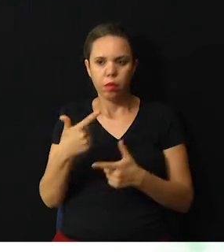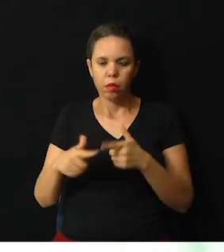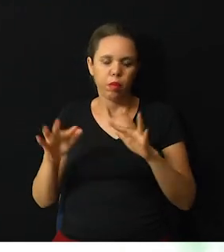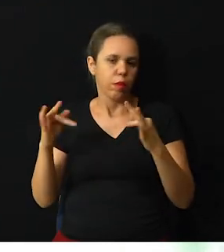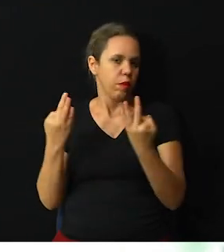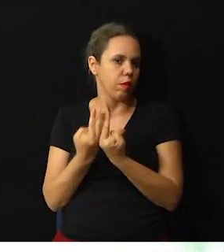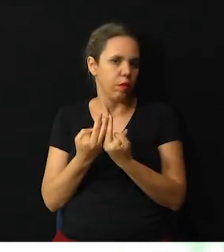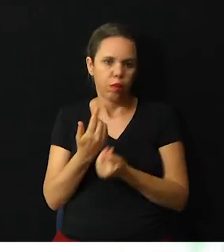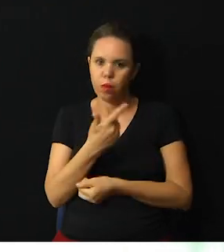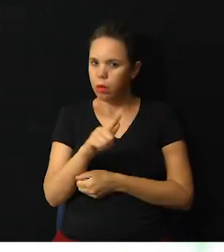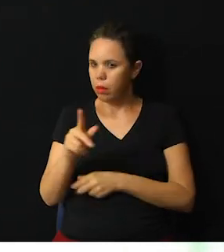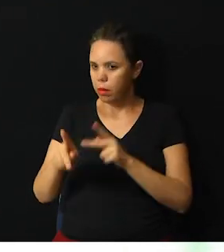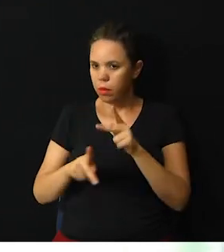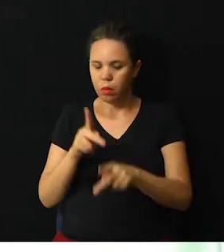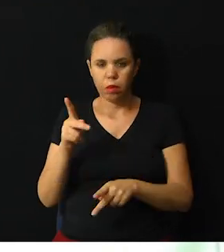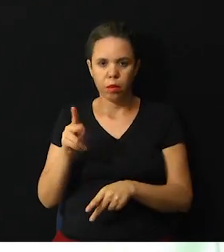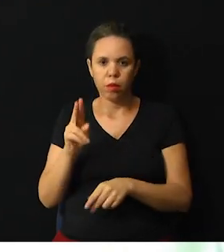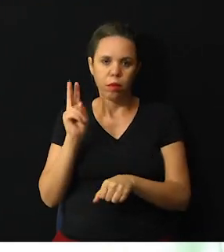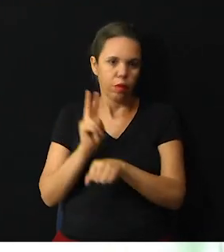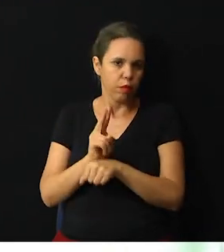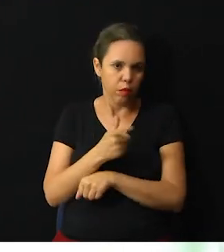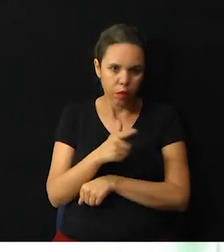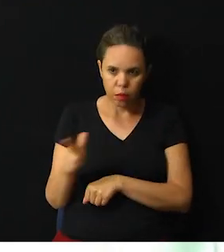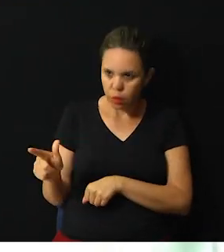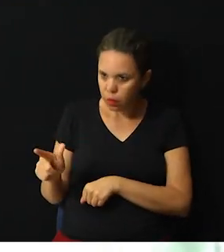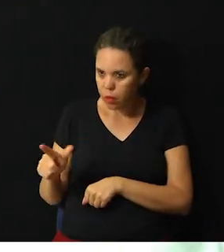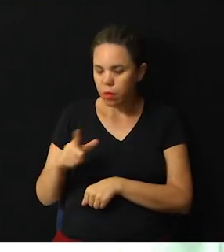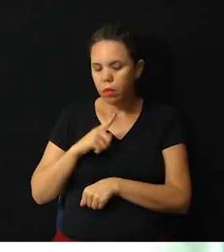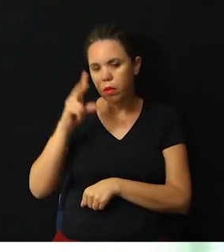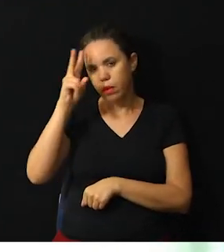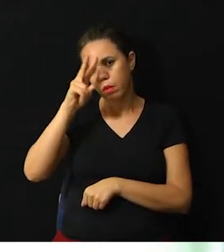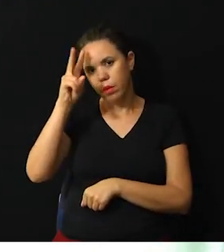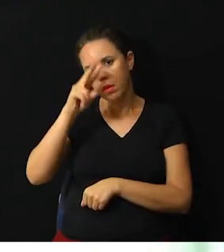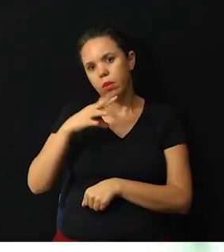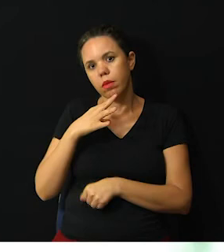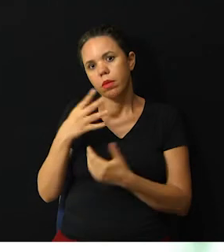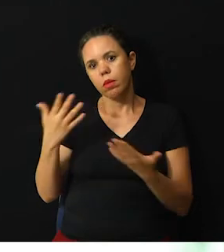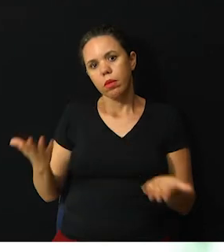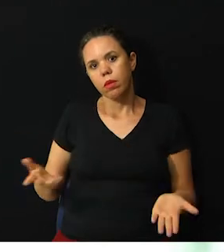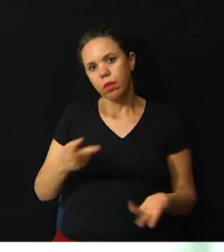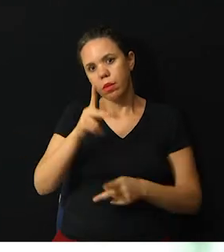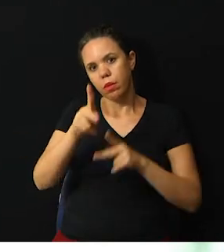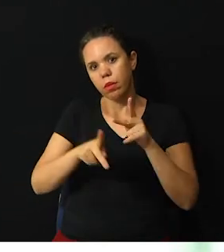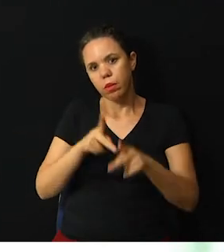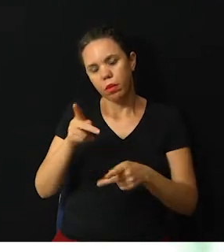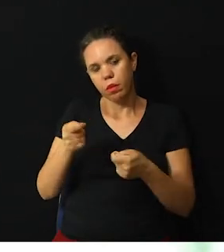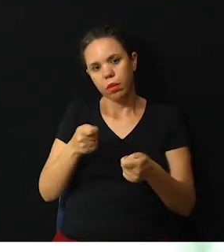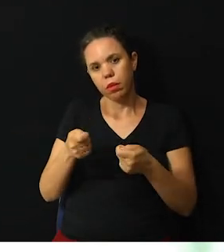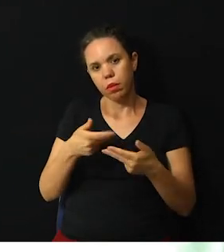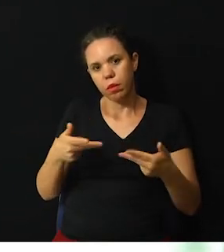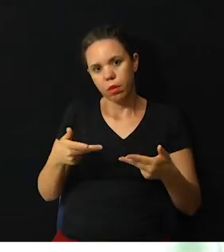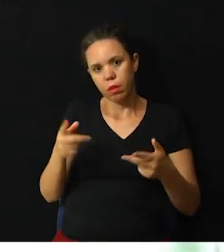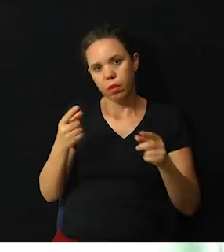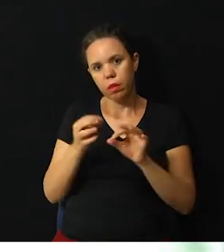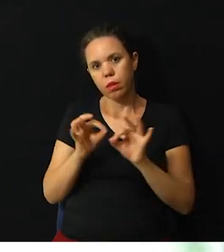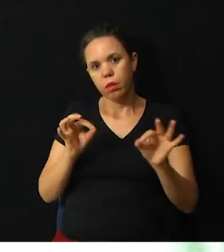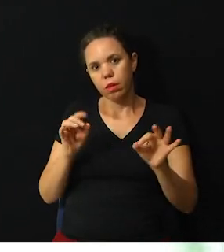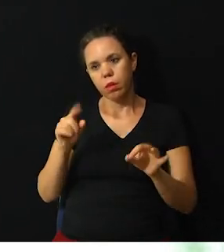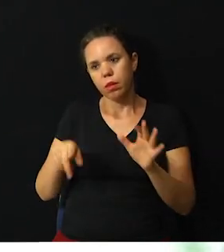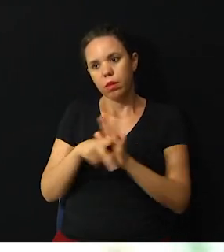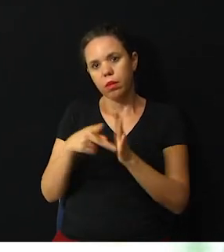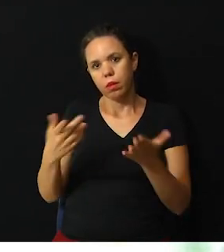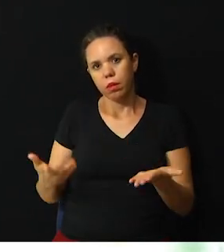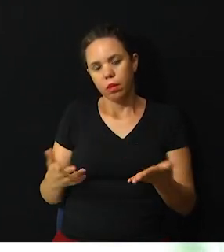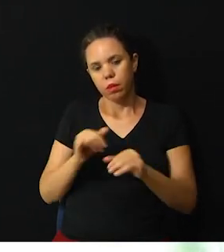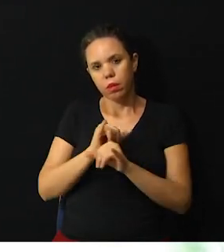não tem um parente, se não tem alguém de quem eu cuido, se eu não tive uma história que eu conheço, às vezes a pessoa lida como se fosse uma coisa muito distante